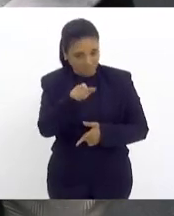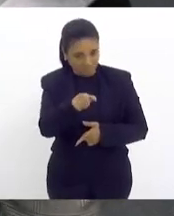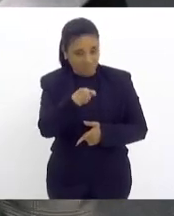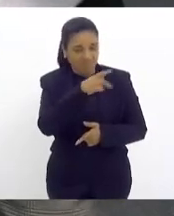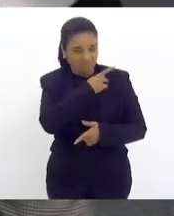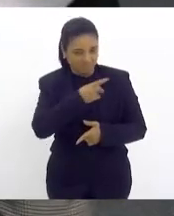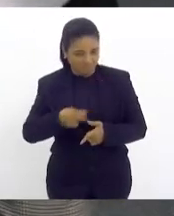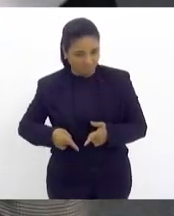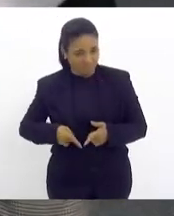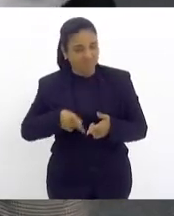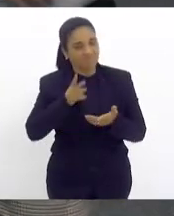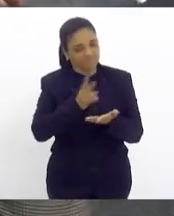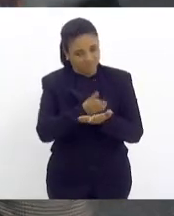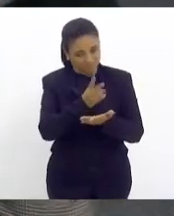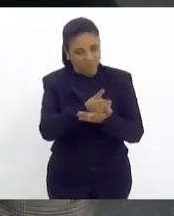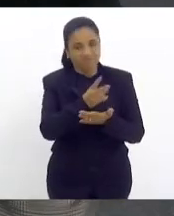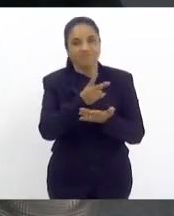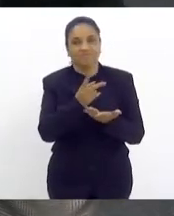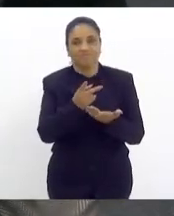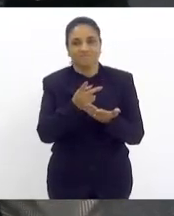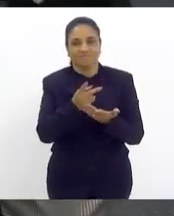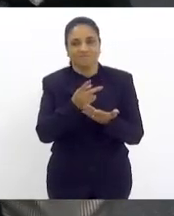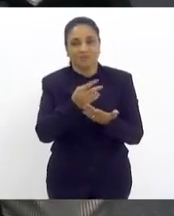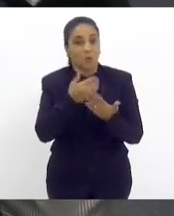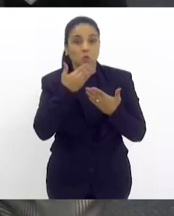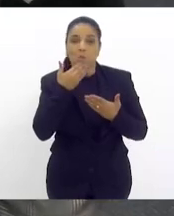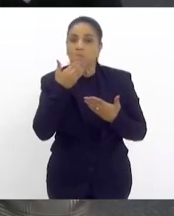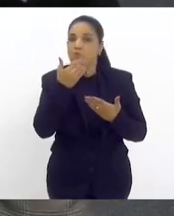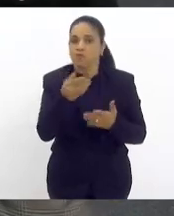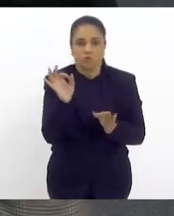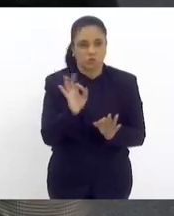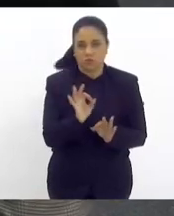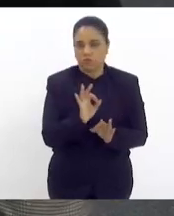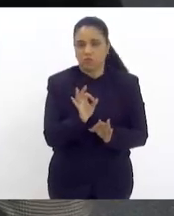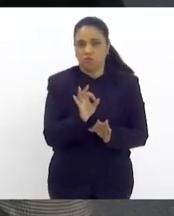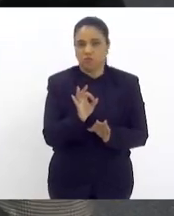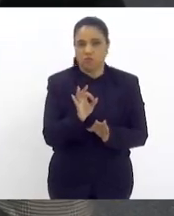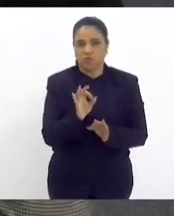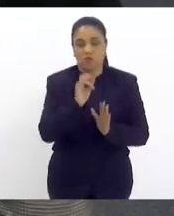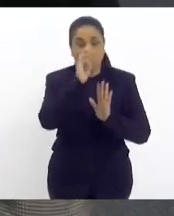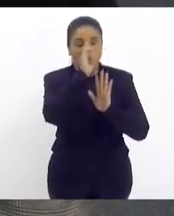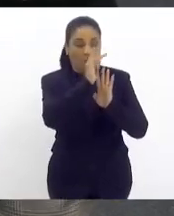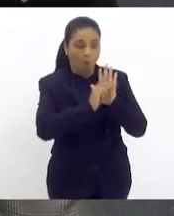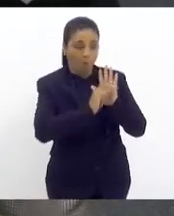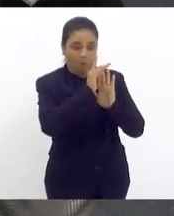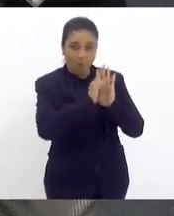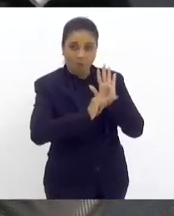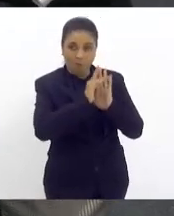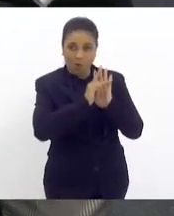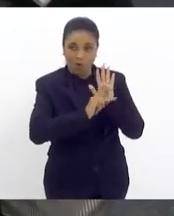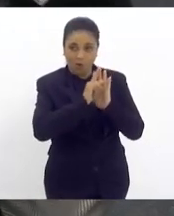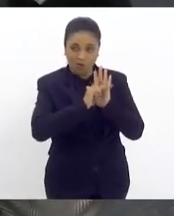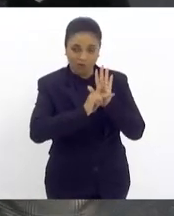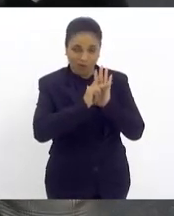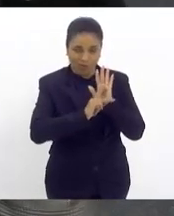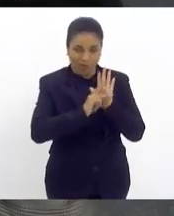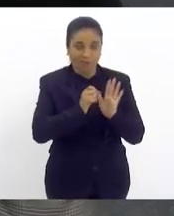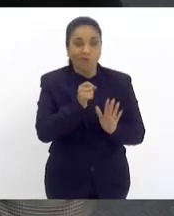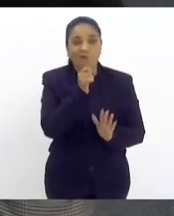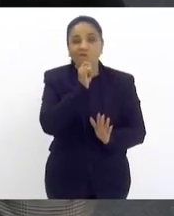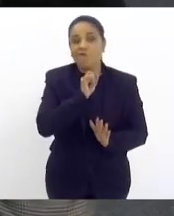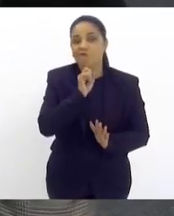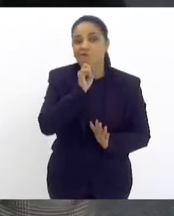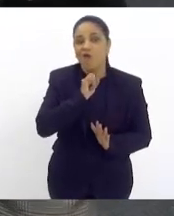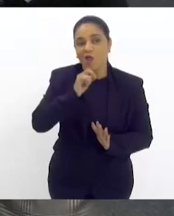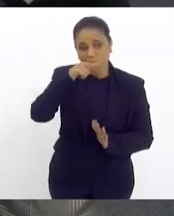presidir eu não pedi a vossa excelência que o projeto do velho Luiz Paulo